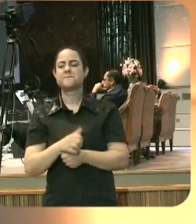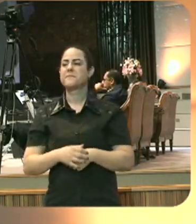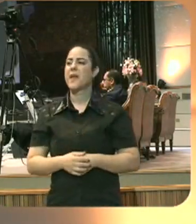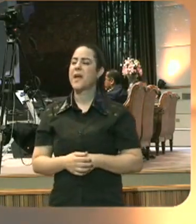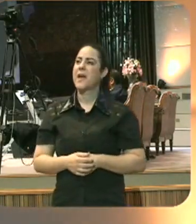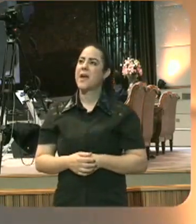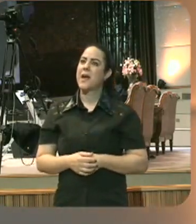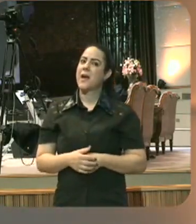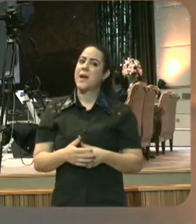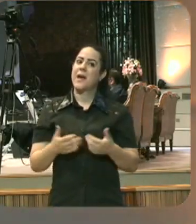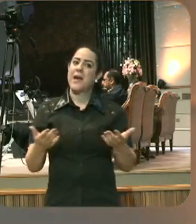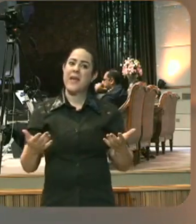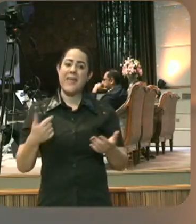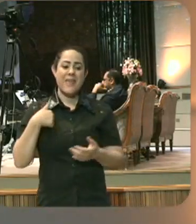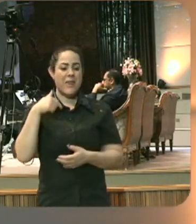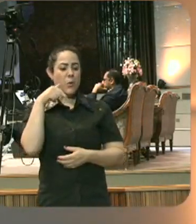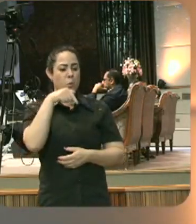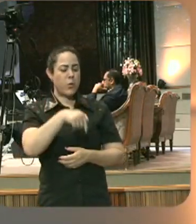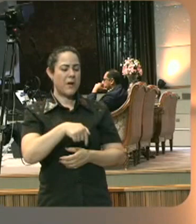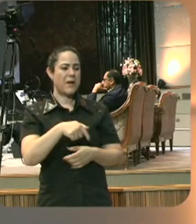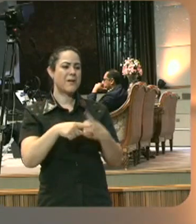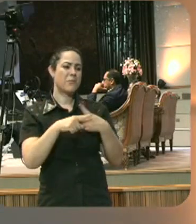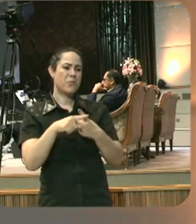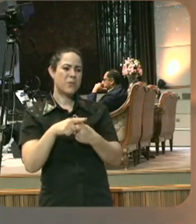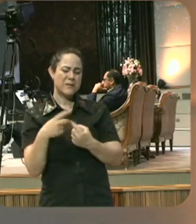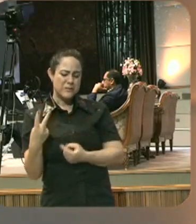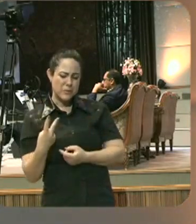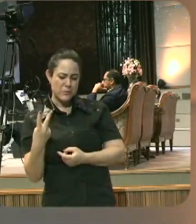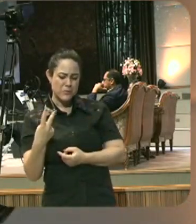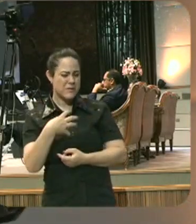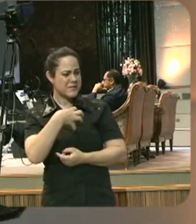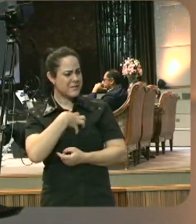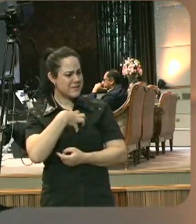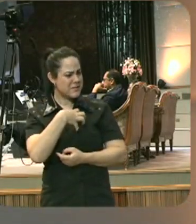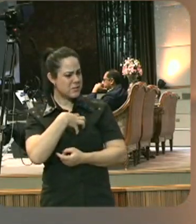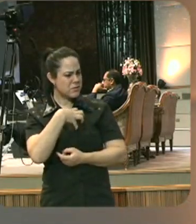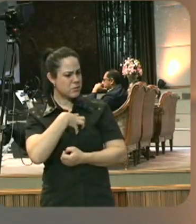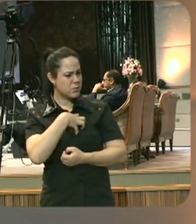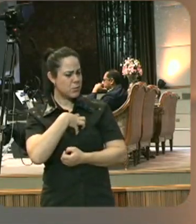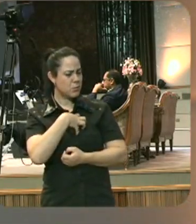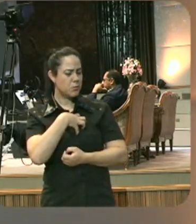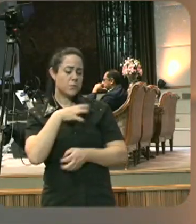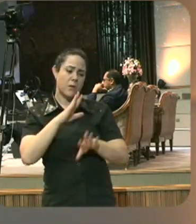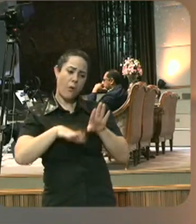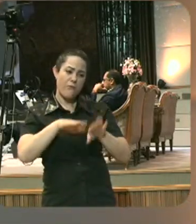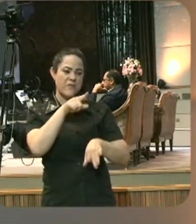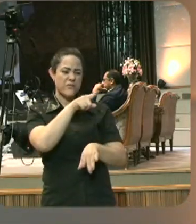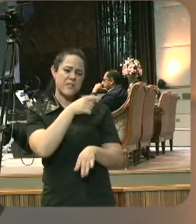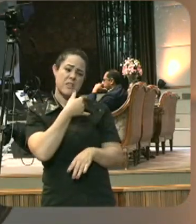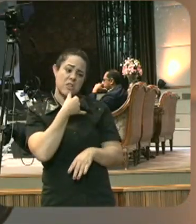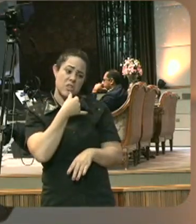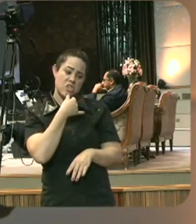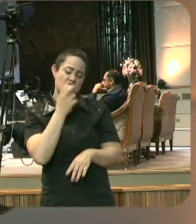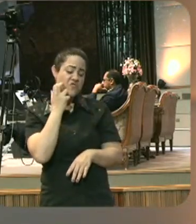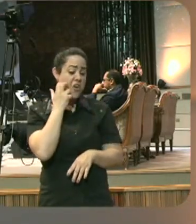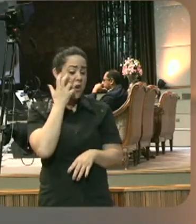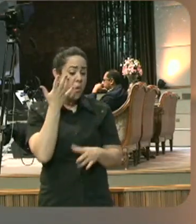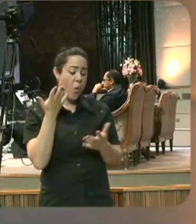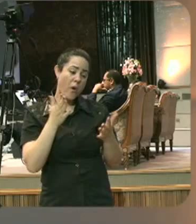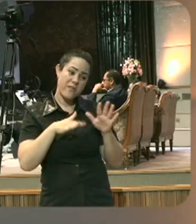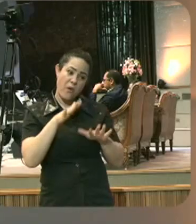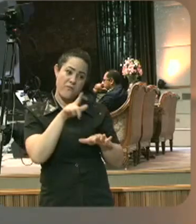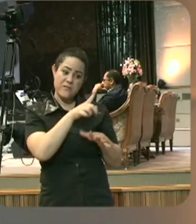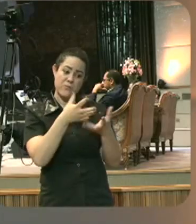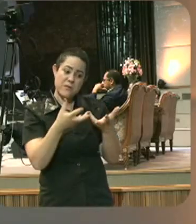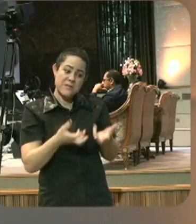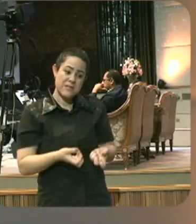olha, eu estou aqui porque eu e minha esposa sentimos uma coisa. Talvez você fique chateado com a gente, talvez não